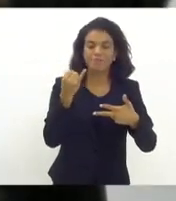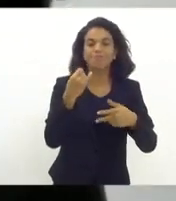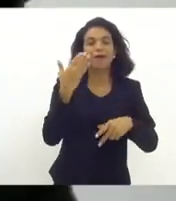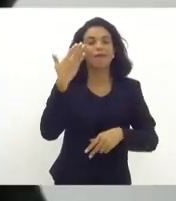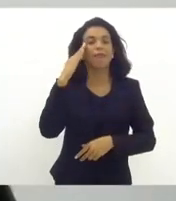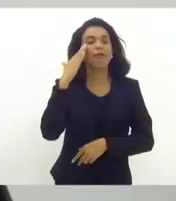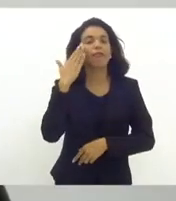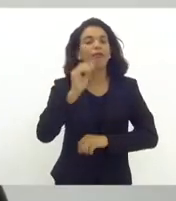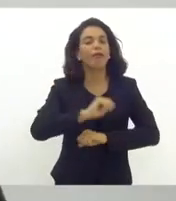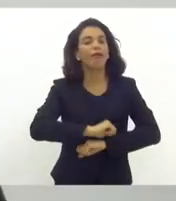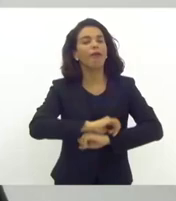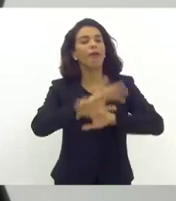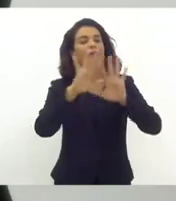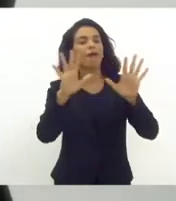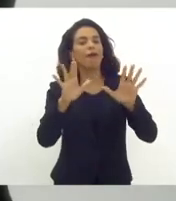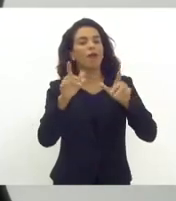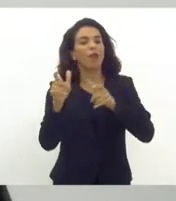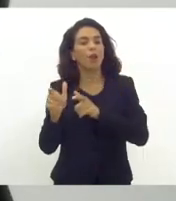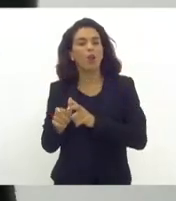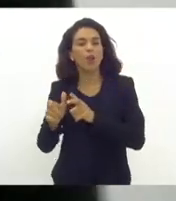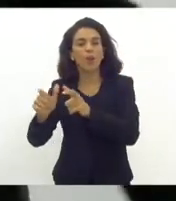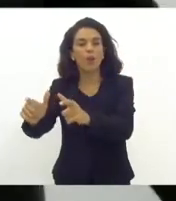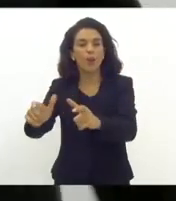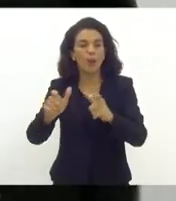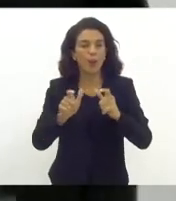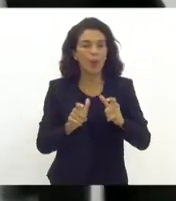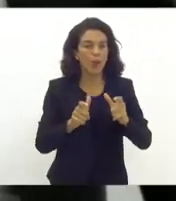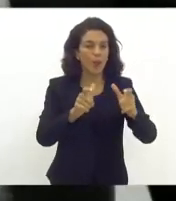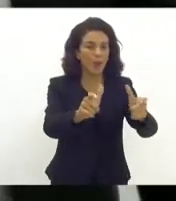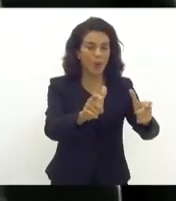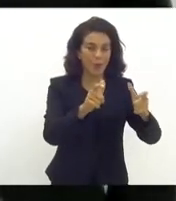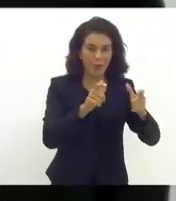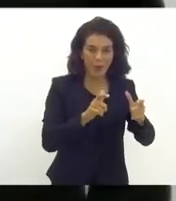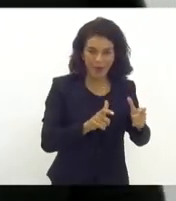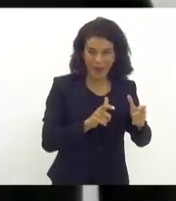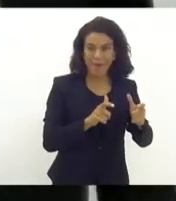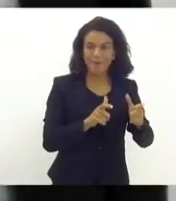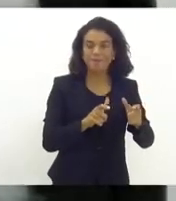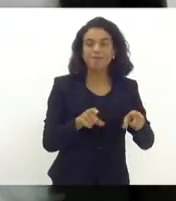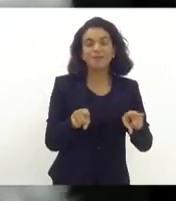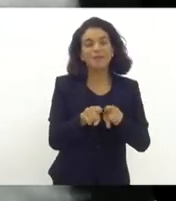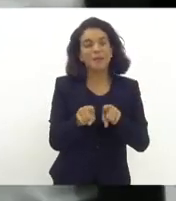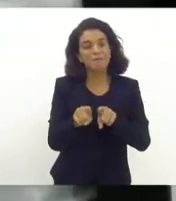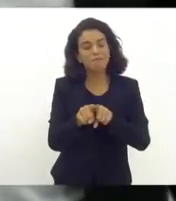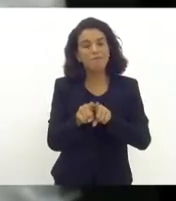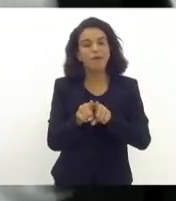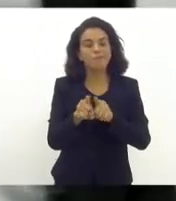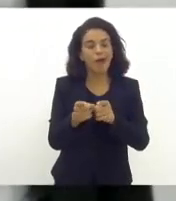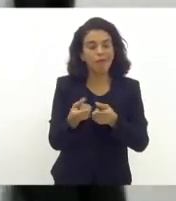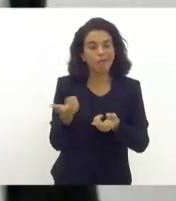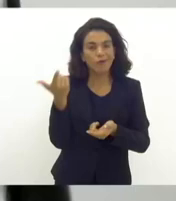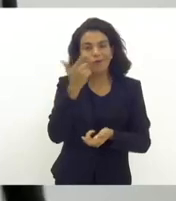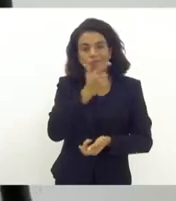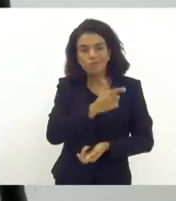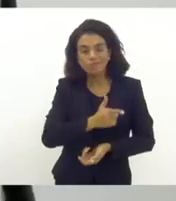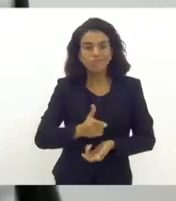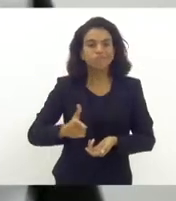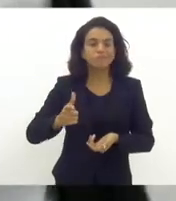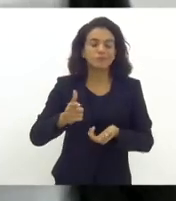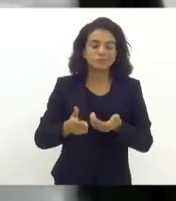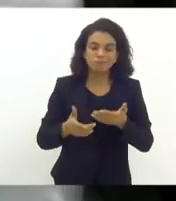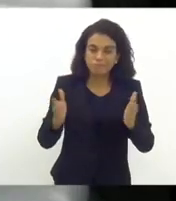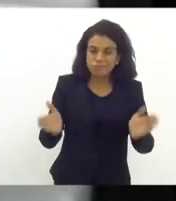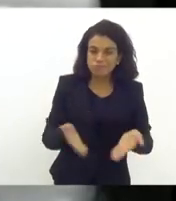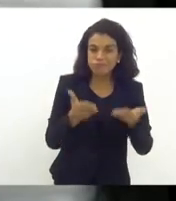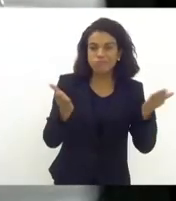poder entender o carnaval em cada lugar em cada território para poder fomentar que cada vez mais com alegria